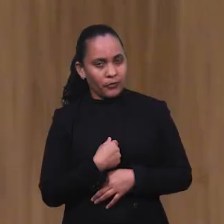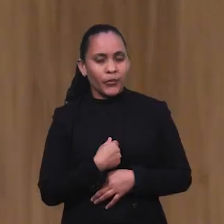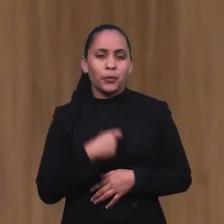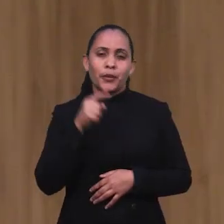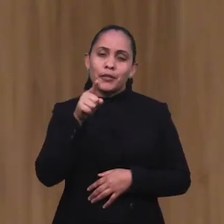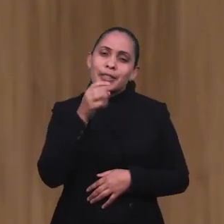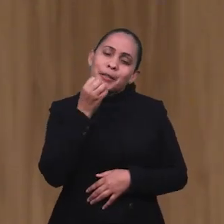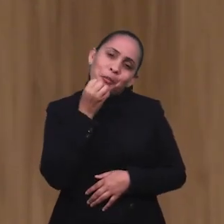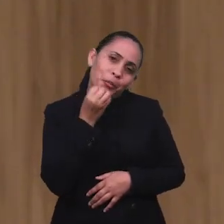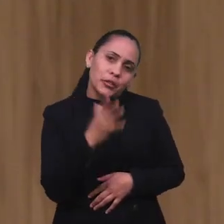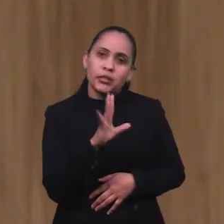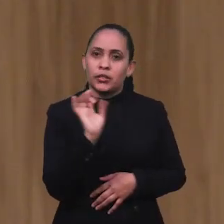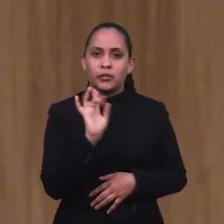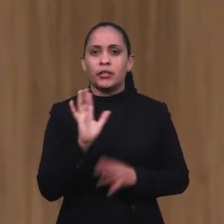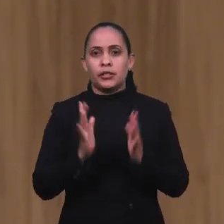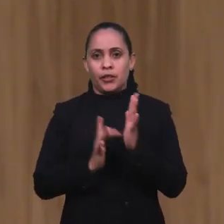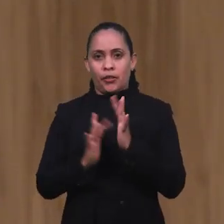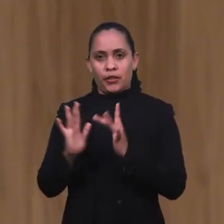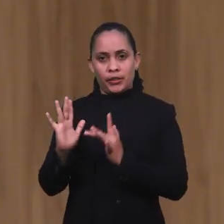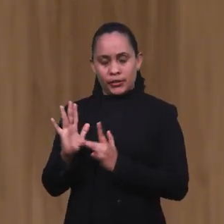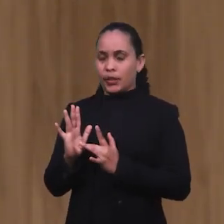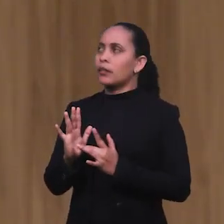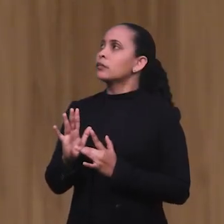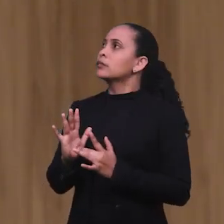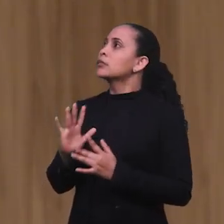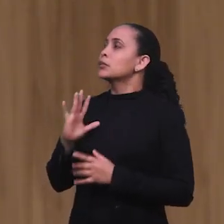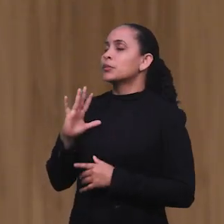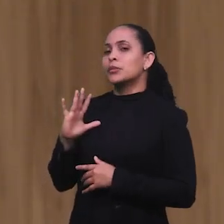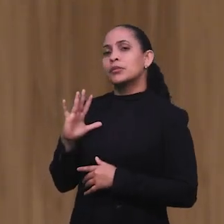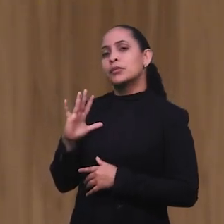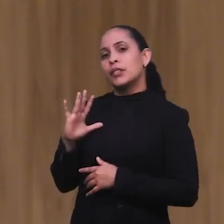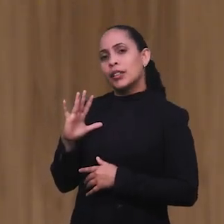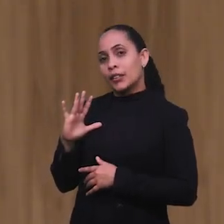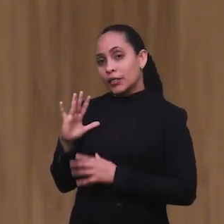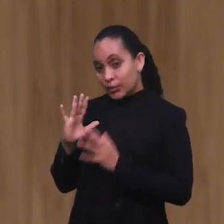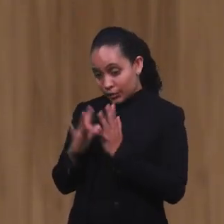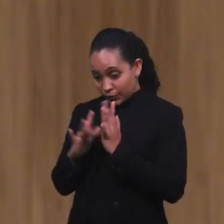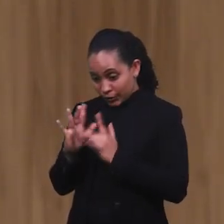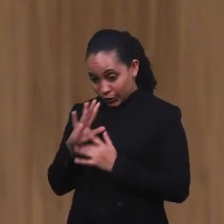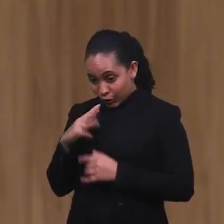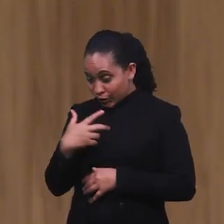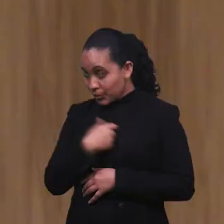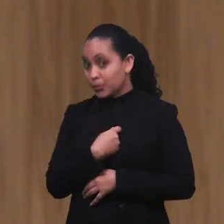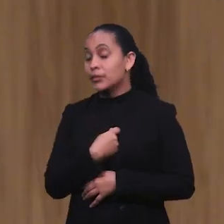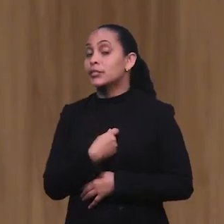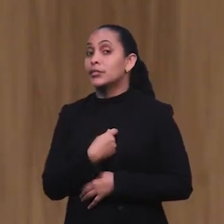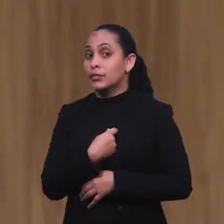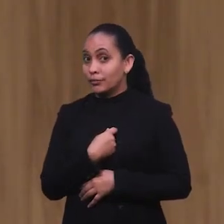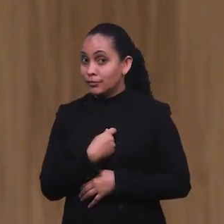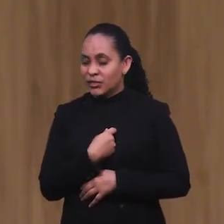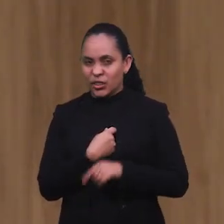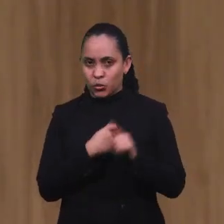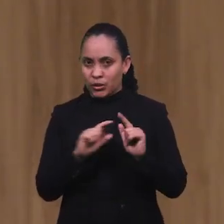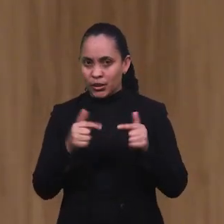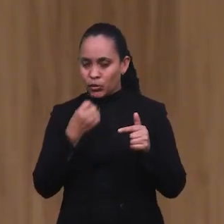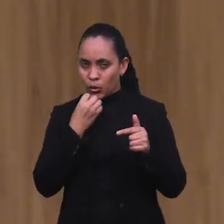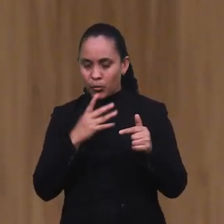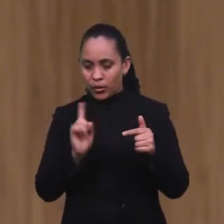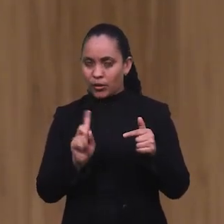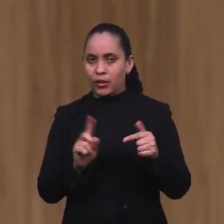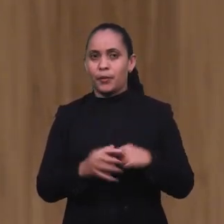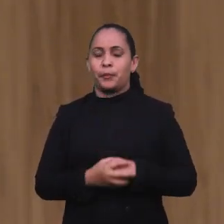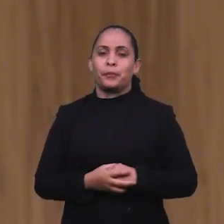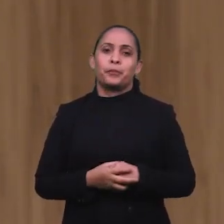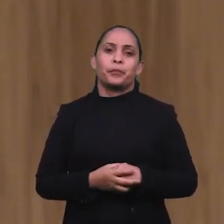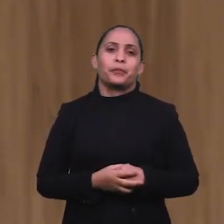salvação por boas obras, a salvação é somente em Jesus, aceitar Jesus como Salvador para ser salvo, e não boas obras, não vai salvar ninguém. E tudo isso